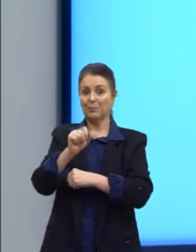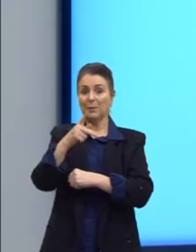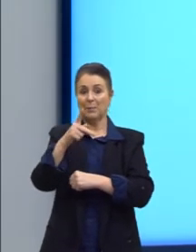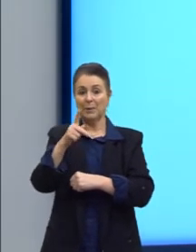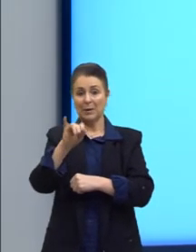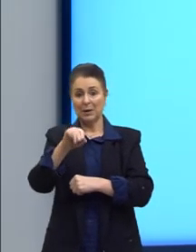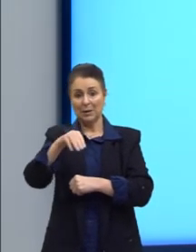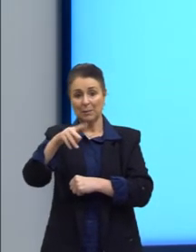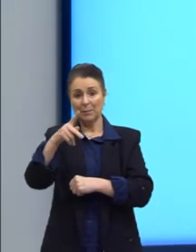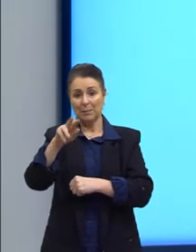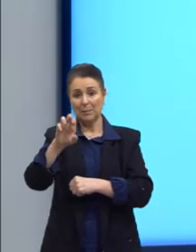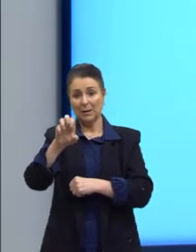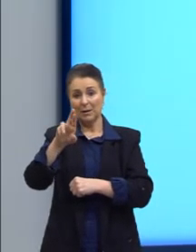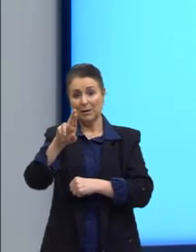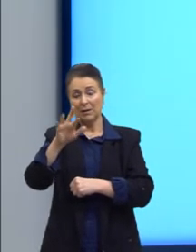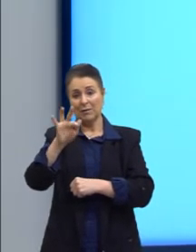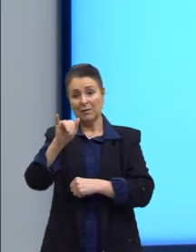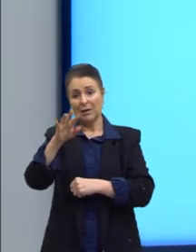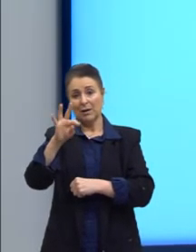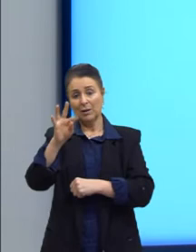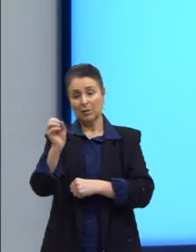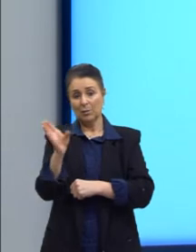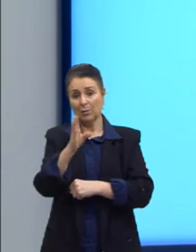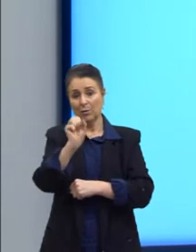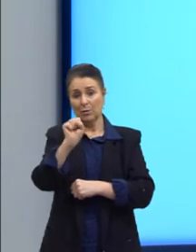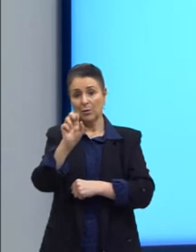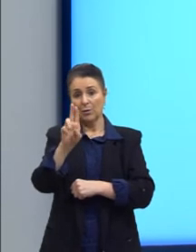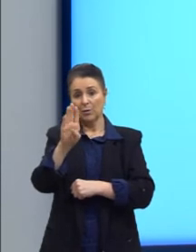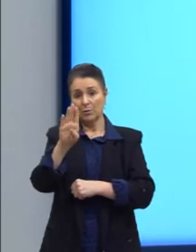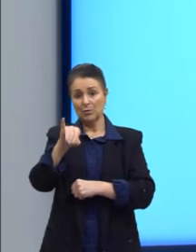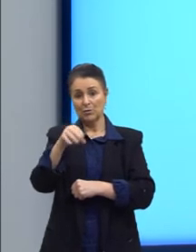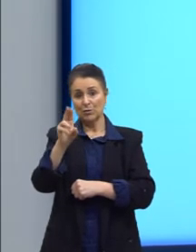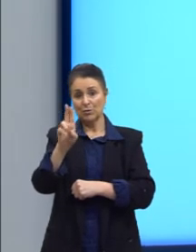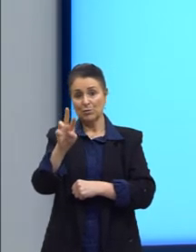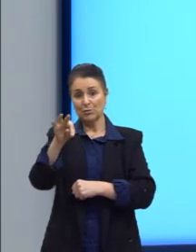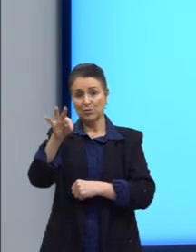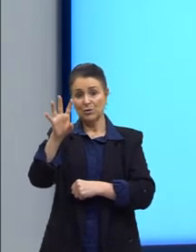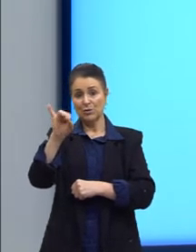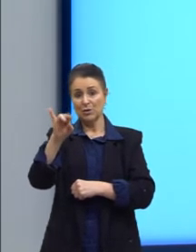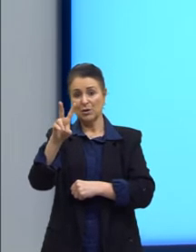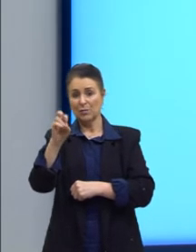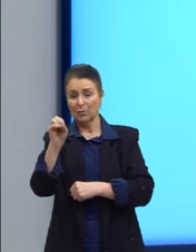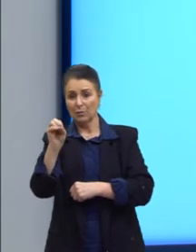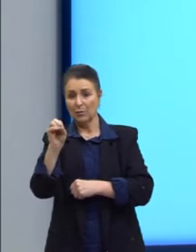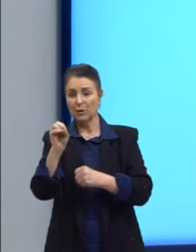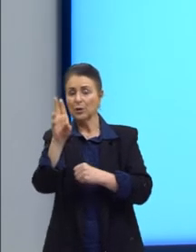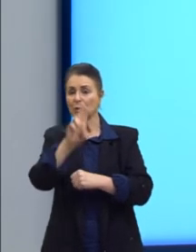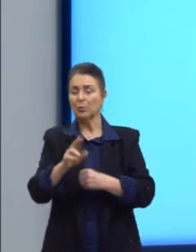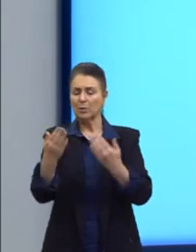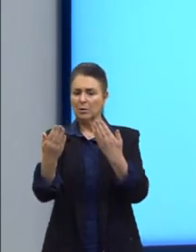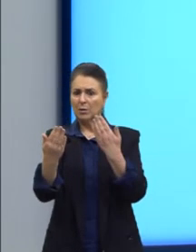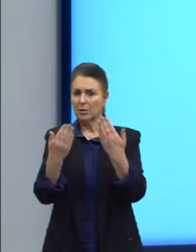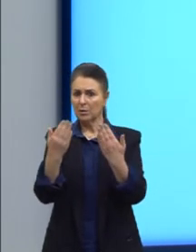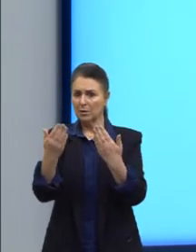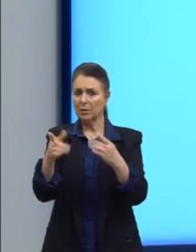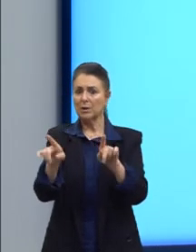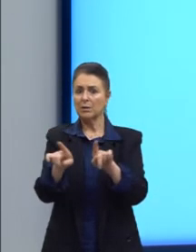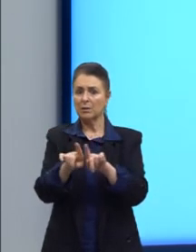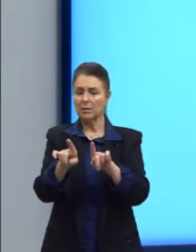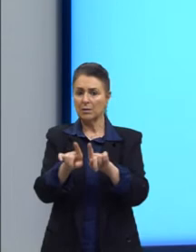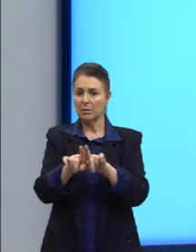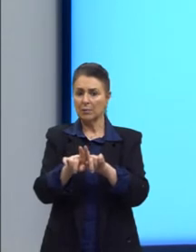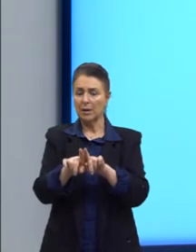que a gente vai usar lá nas nossas comparações hipotéticas a gente tem o uso do pretérito